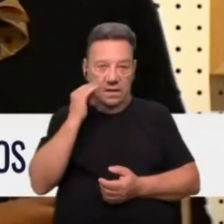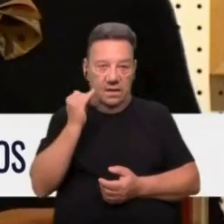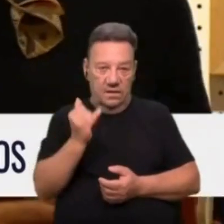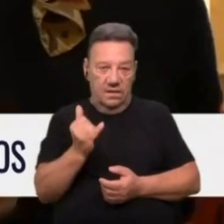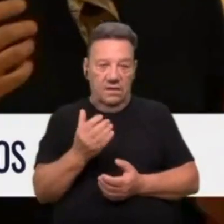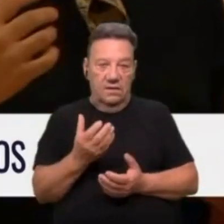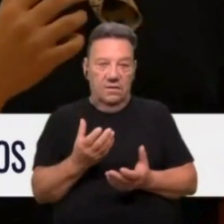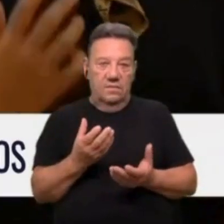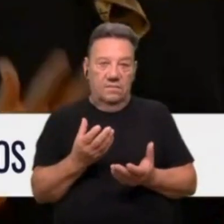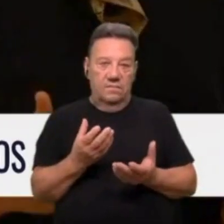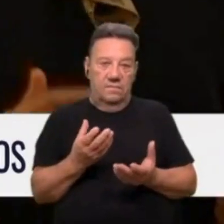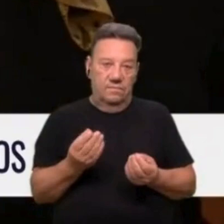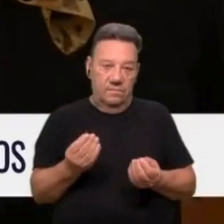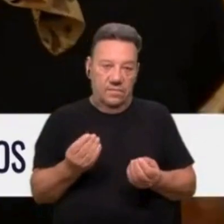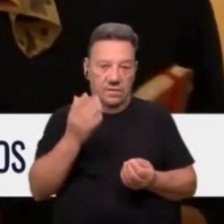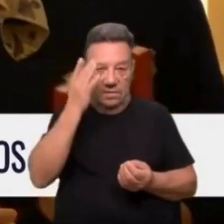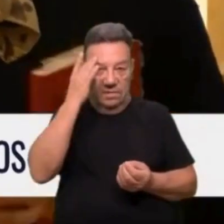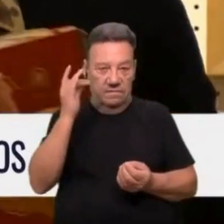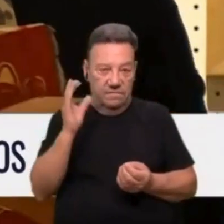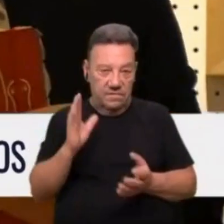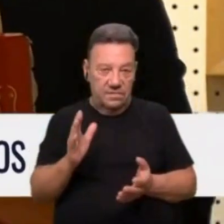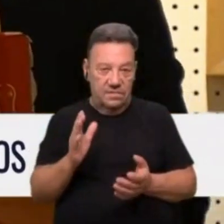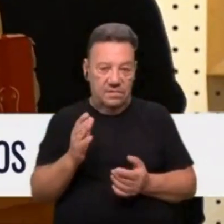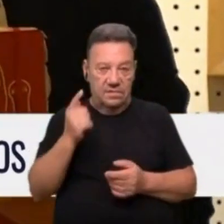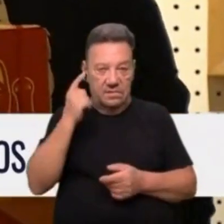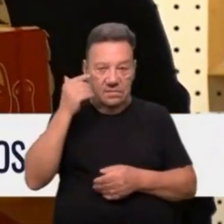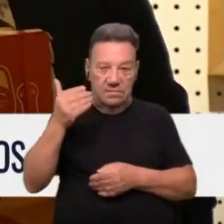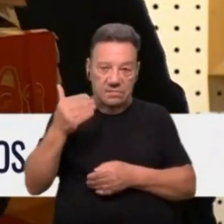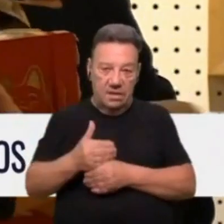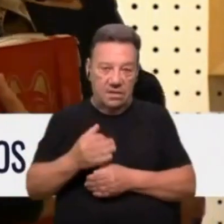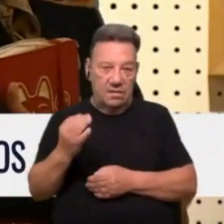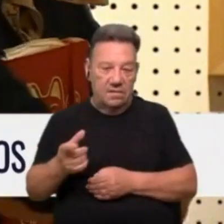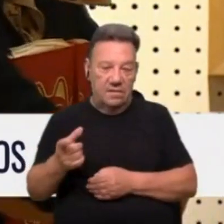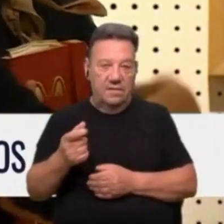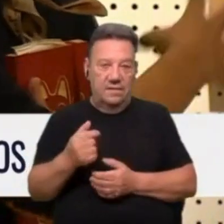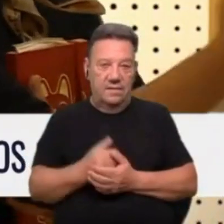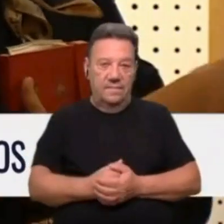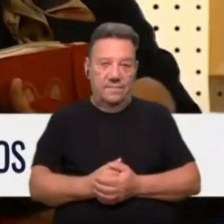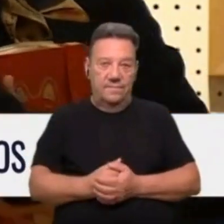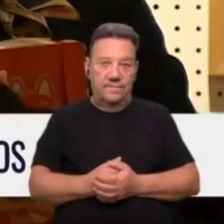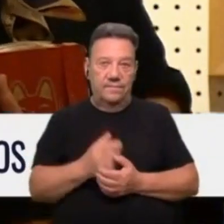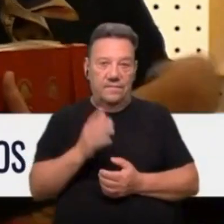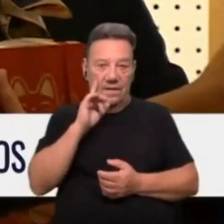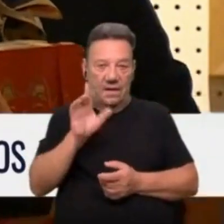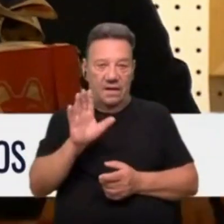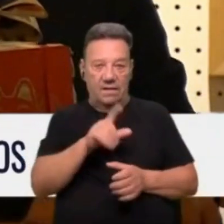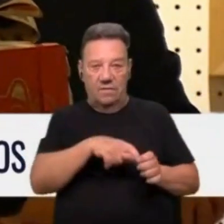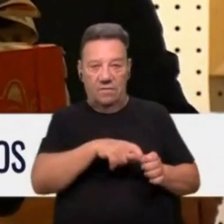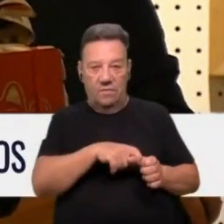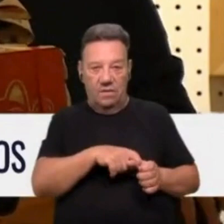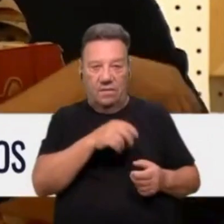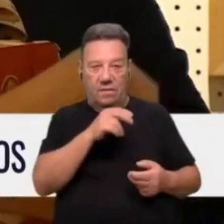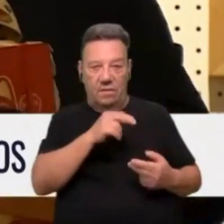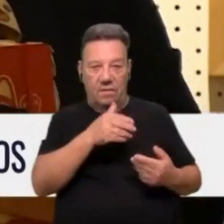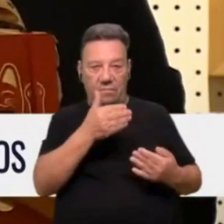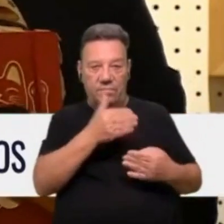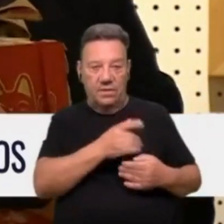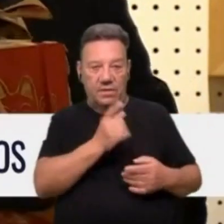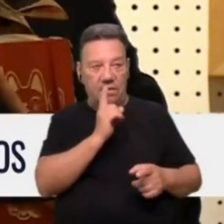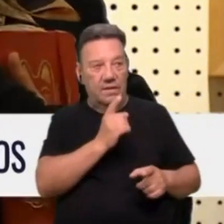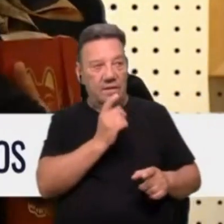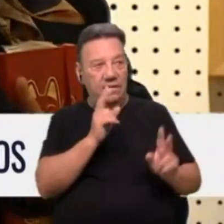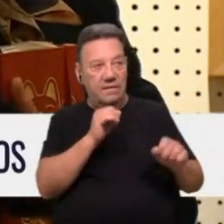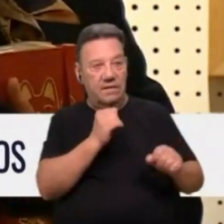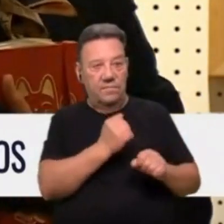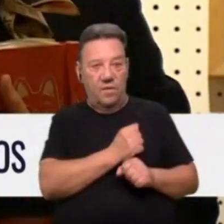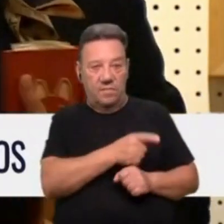muito fixas, ou estancas também, que são ancoradas ou ancladas a este tipo de obras e a